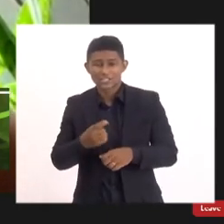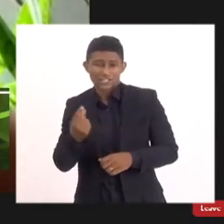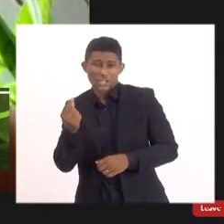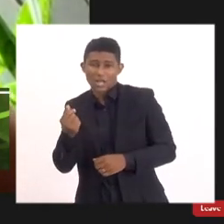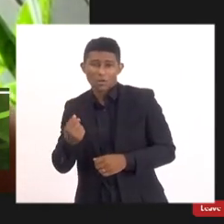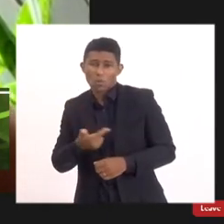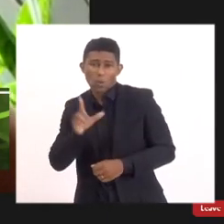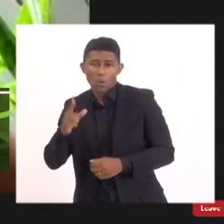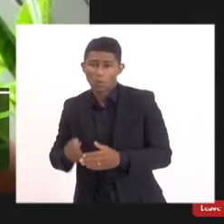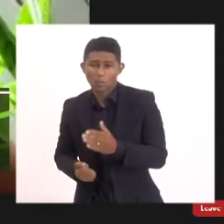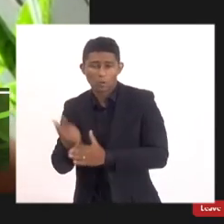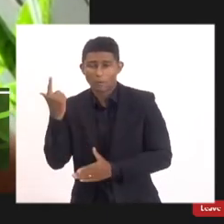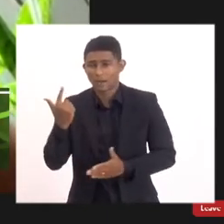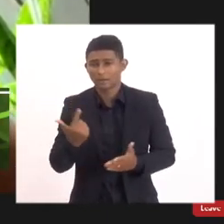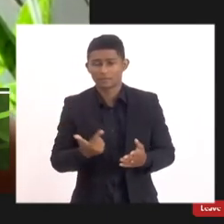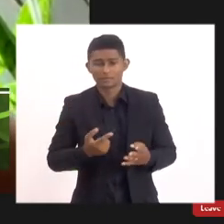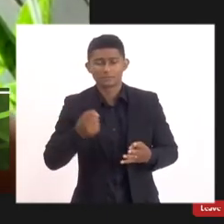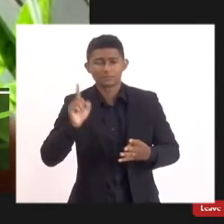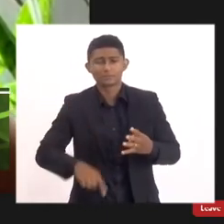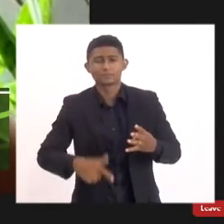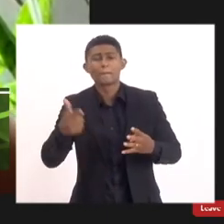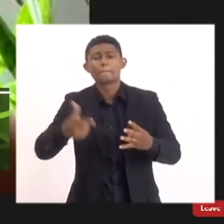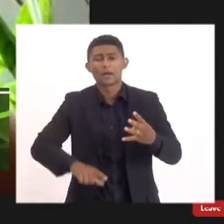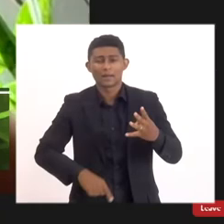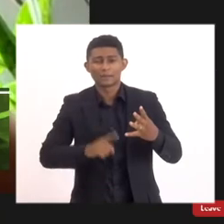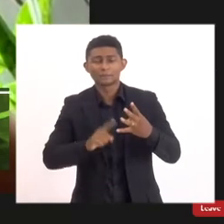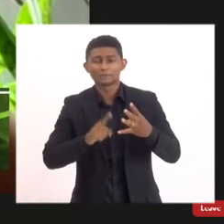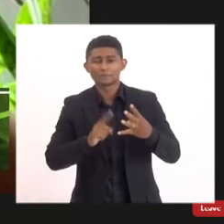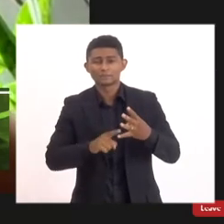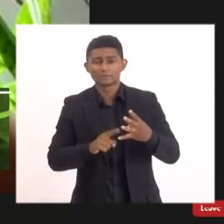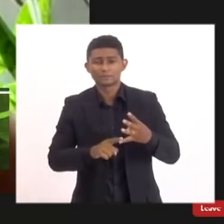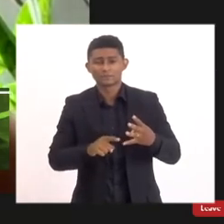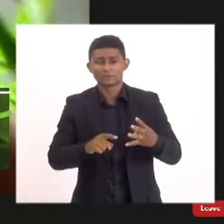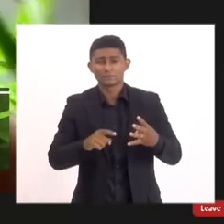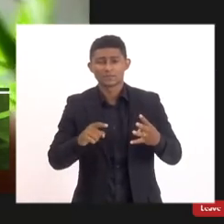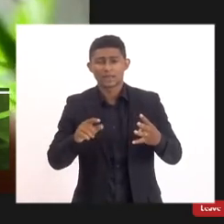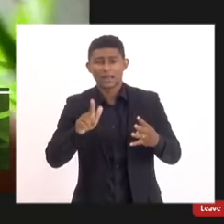conta de gás, de luz.